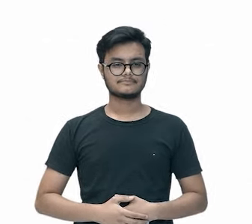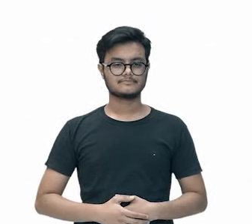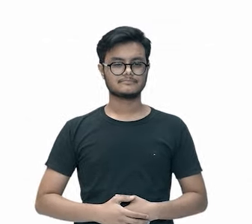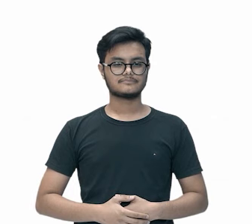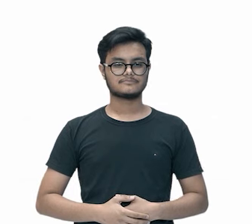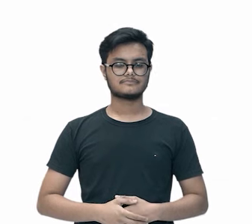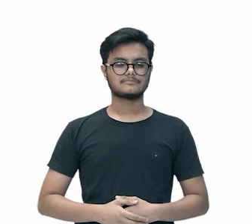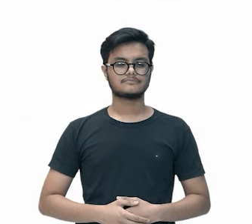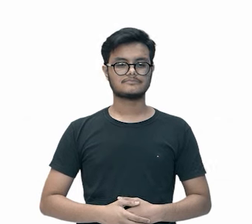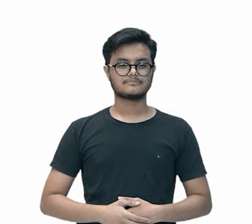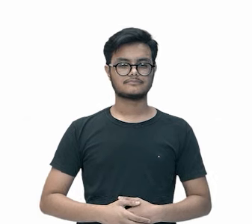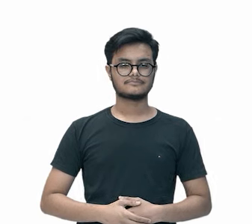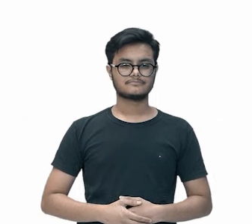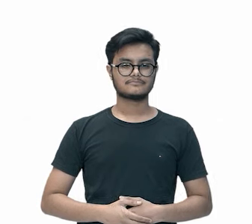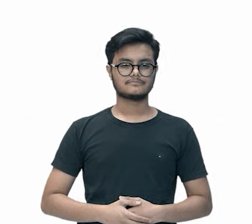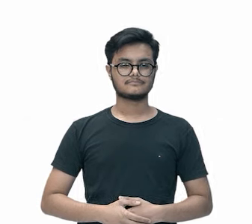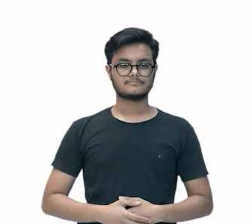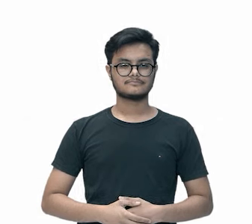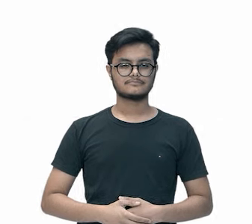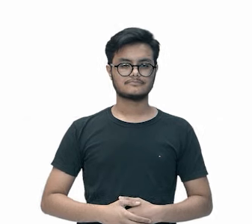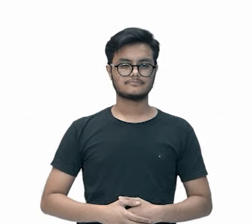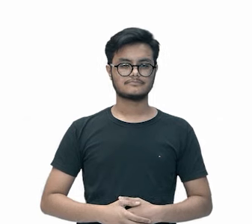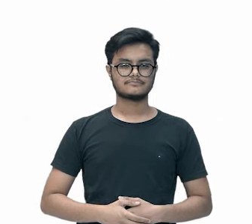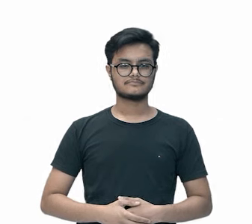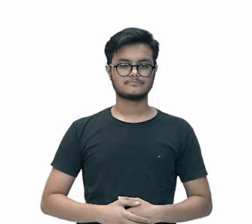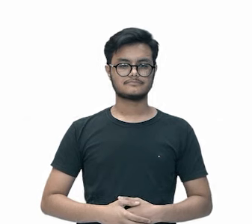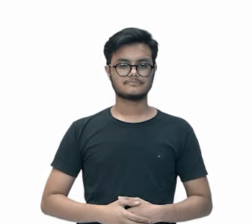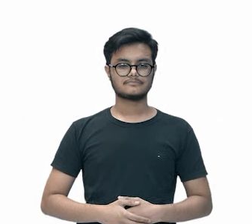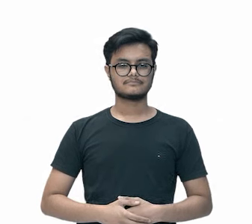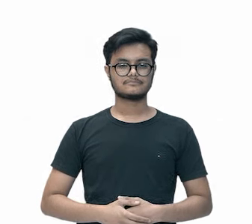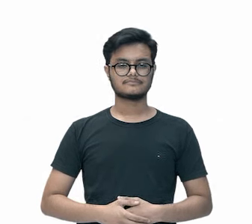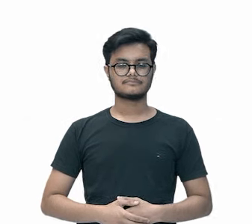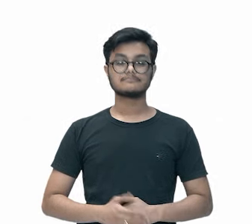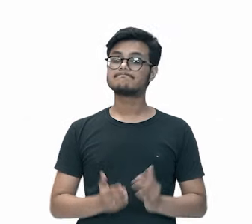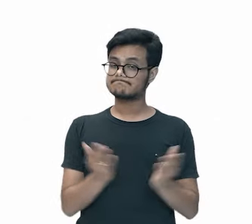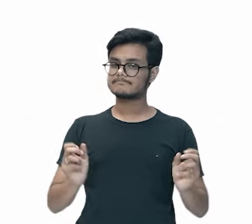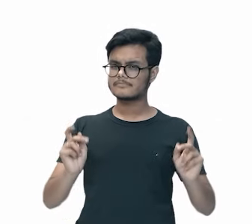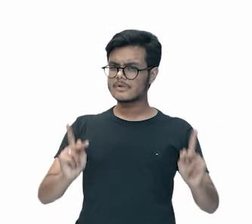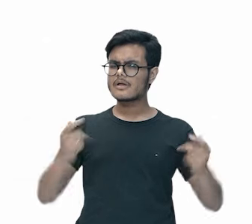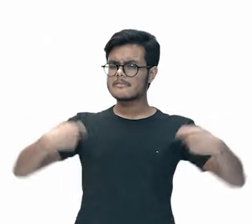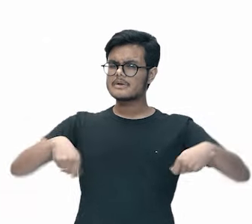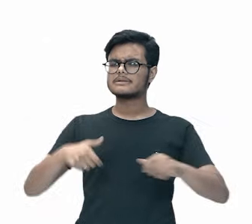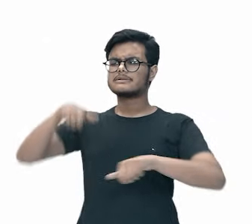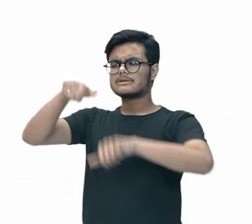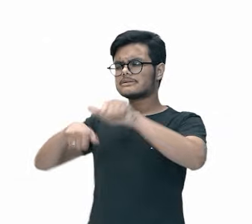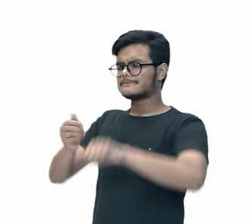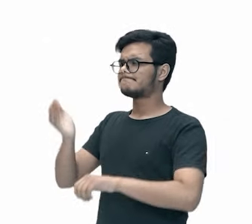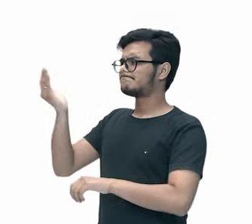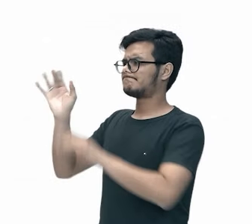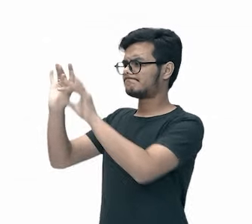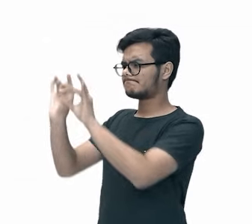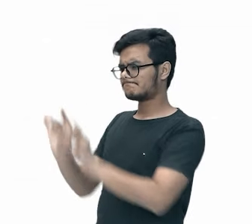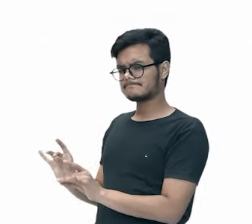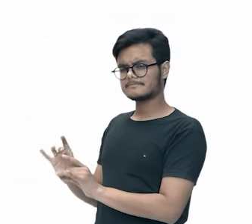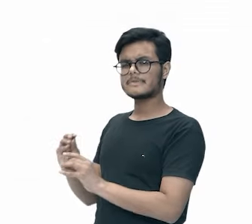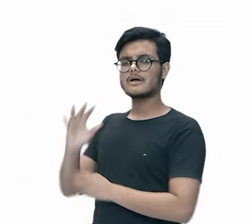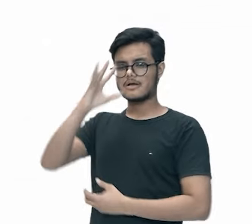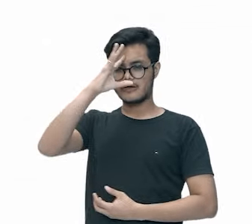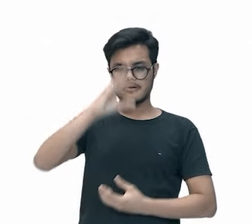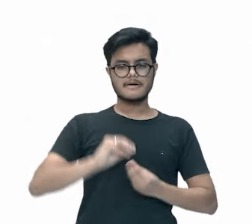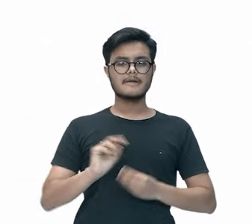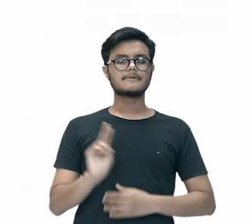quando fala alceno, tem dupla. Cicleno, tem dupla, tá? Comecem a fazer essas relações que a gente, né, que